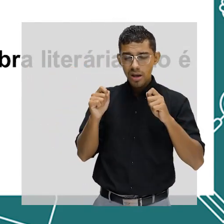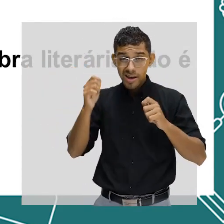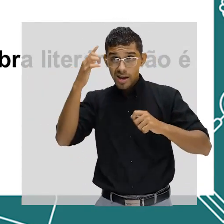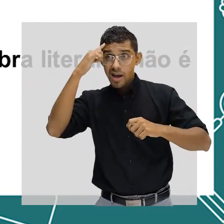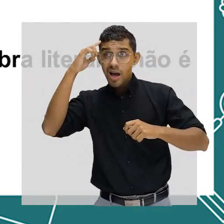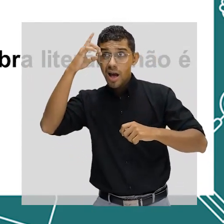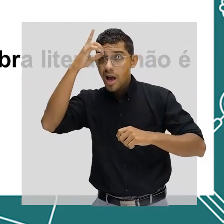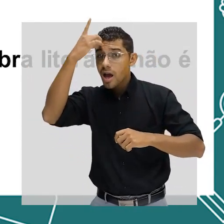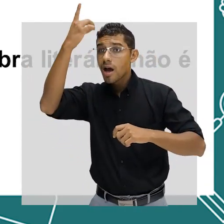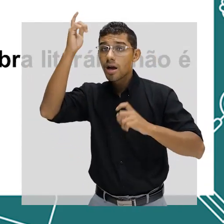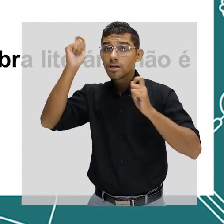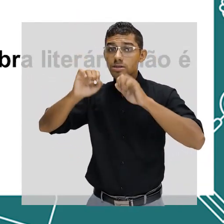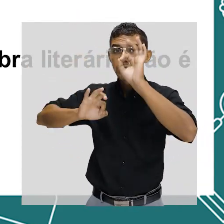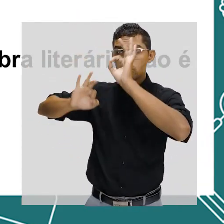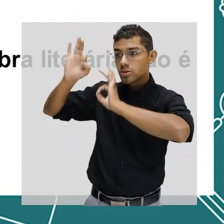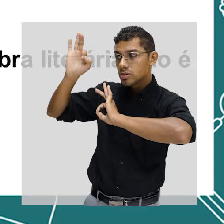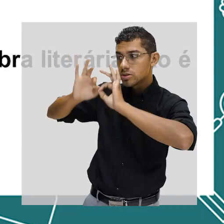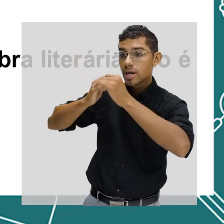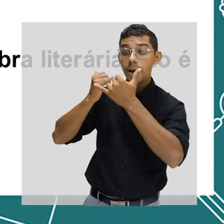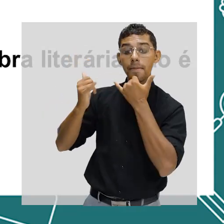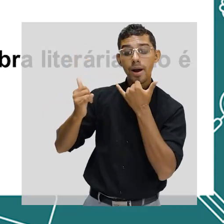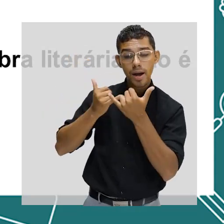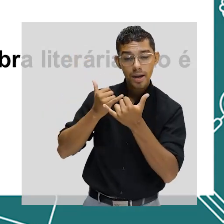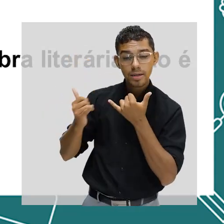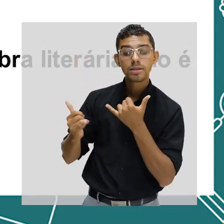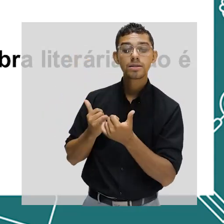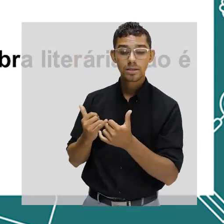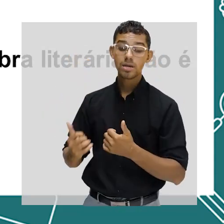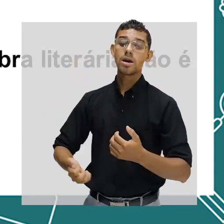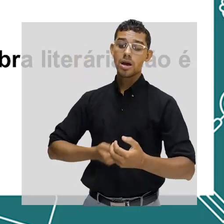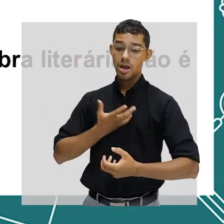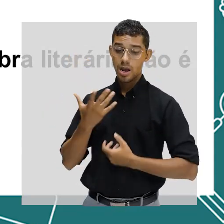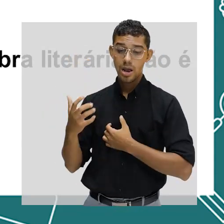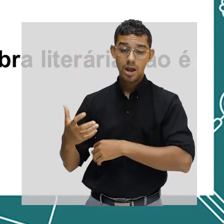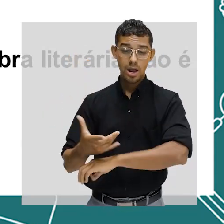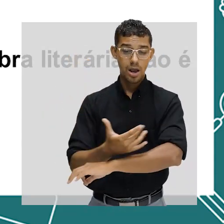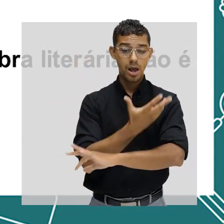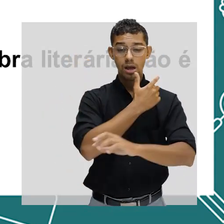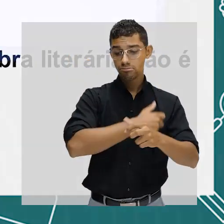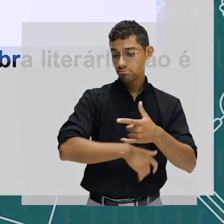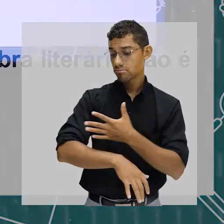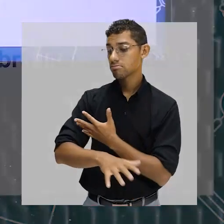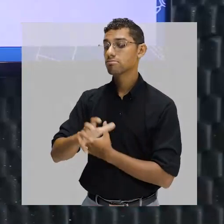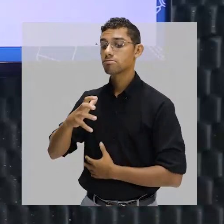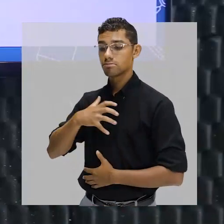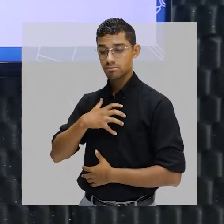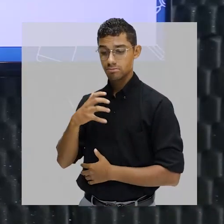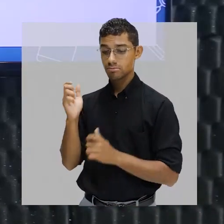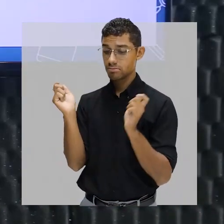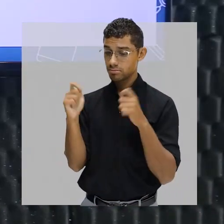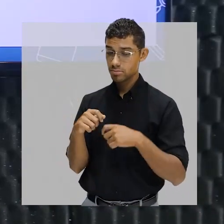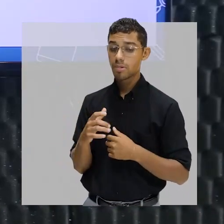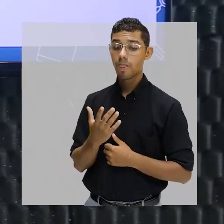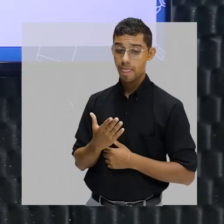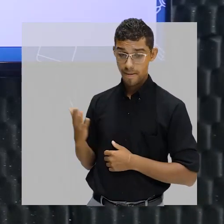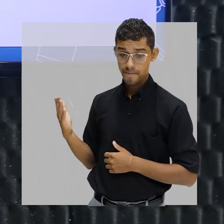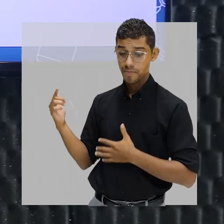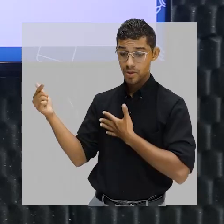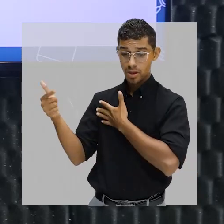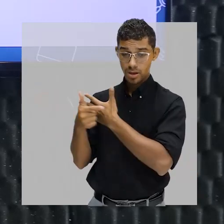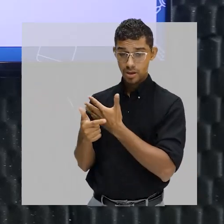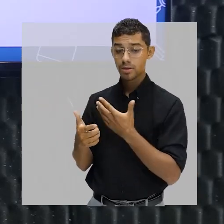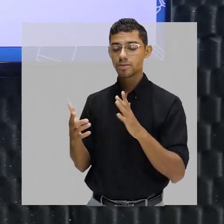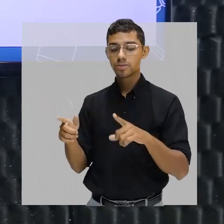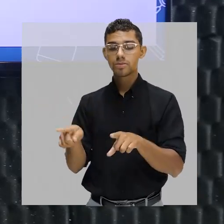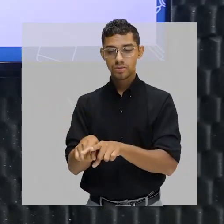ideias. Por isso que eu disse que ela é parecida com a função emotiva, tá? Mas a emoção é a emoção, tá? A função é